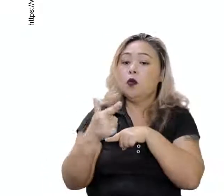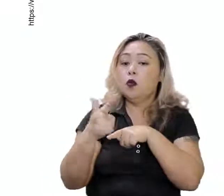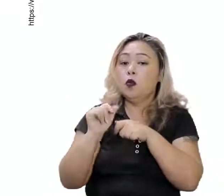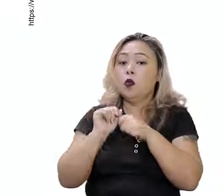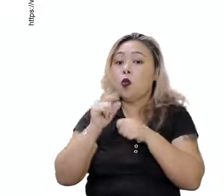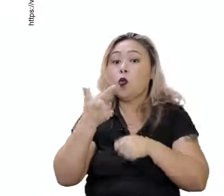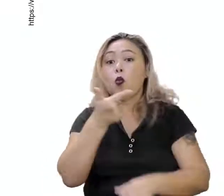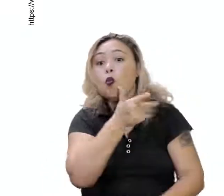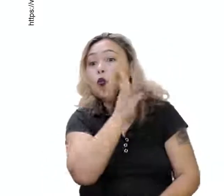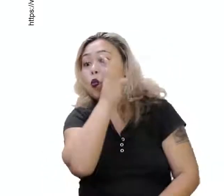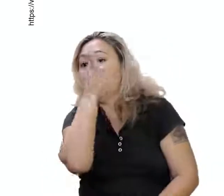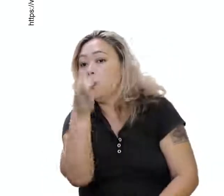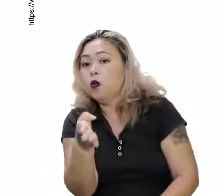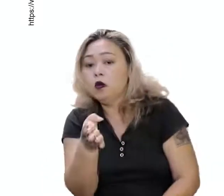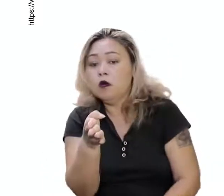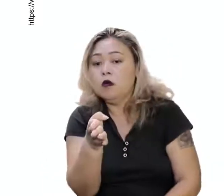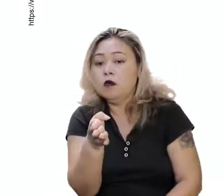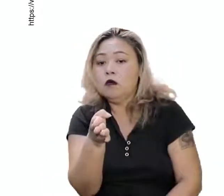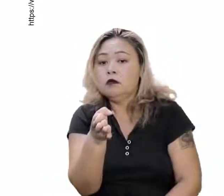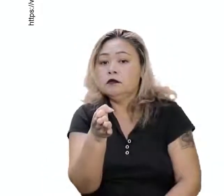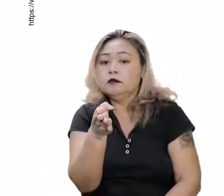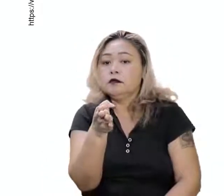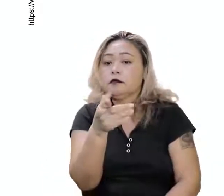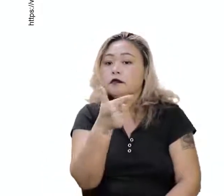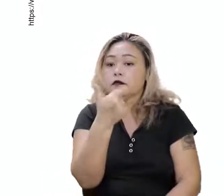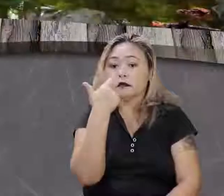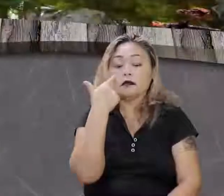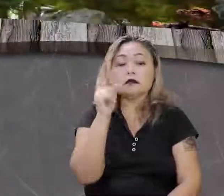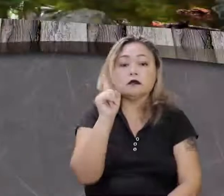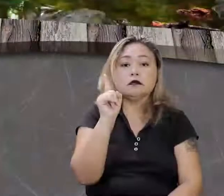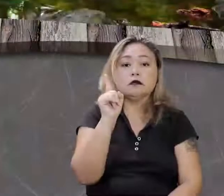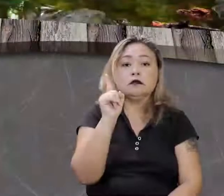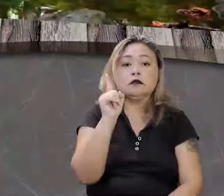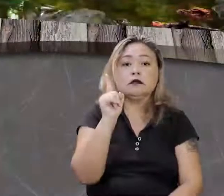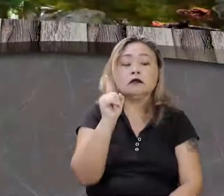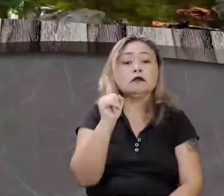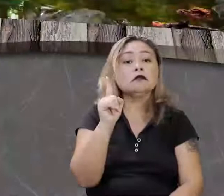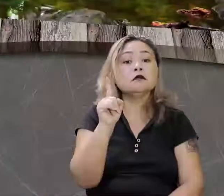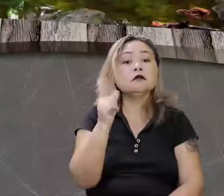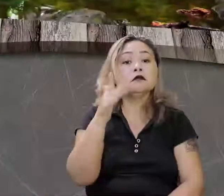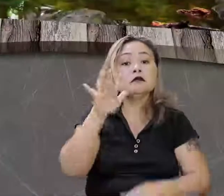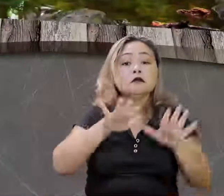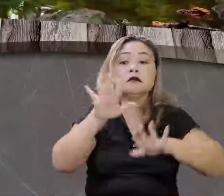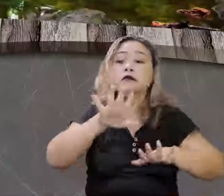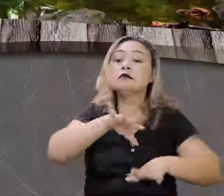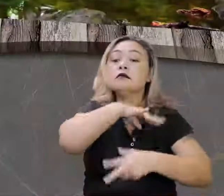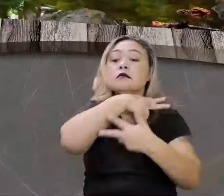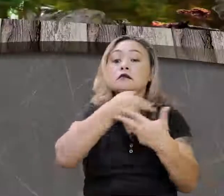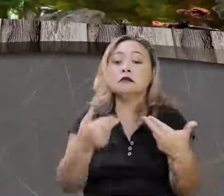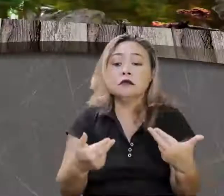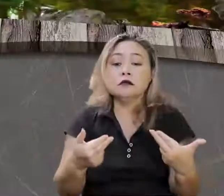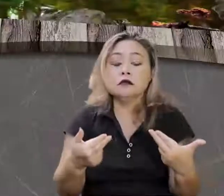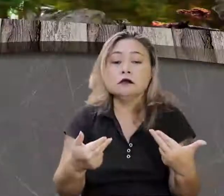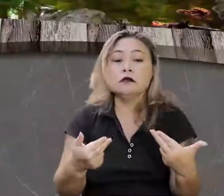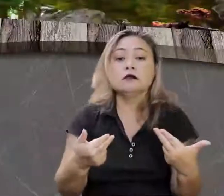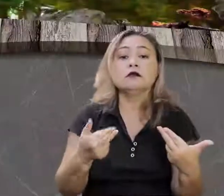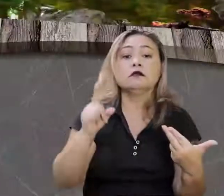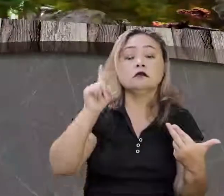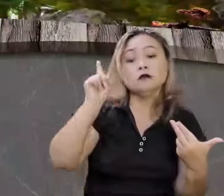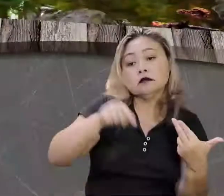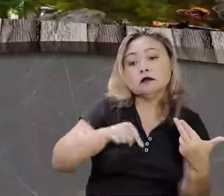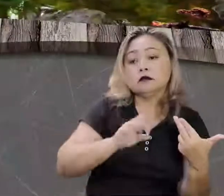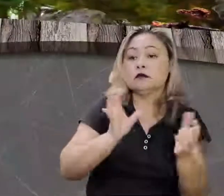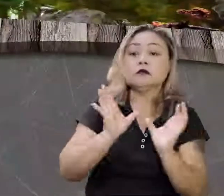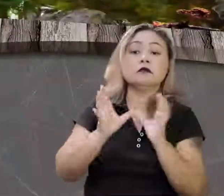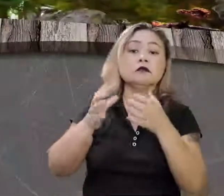um predador. Preste atenção aqui também, olha aqui para mim rapidinho. Alguns animais são chamados,